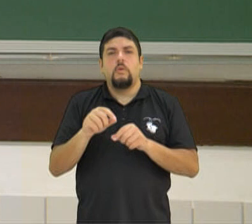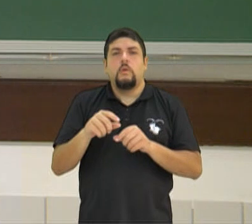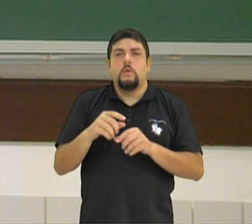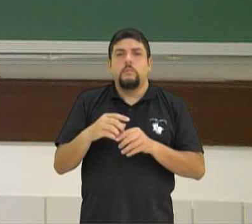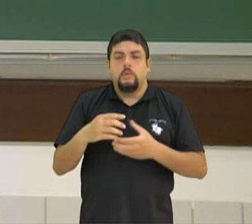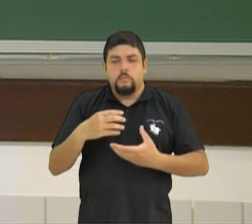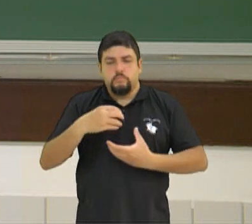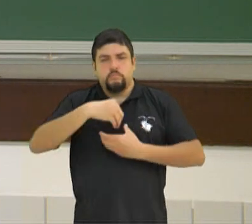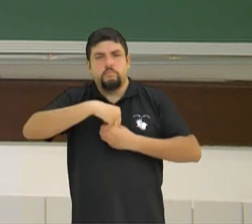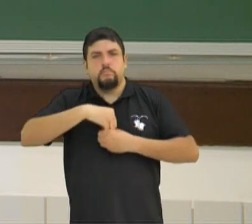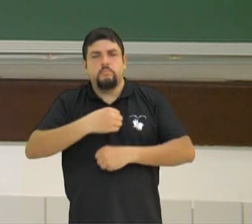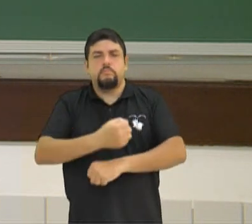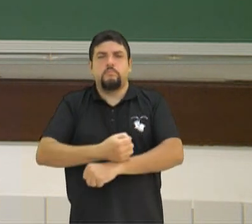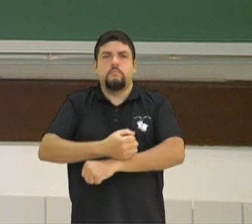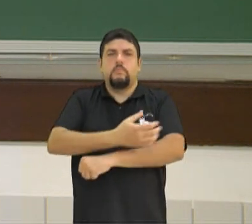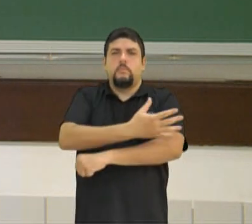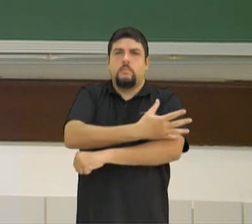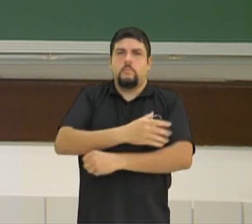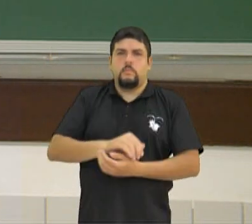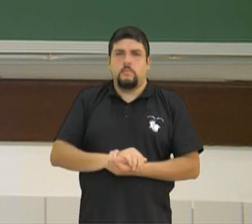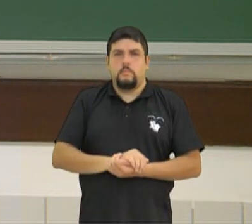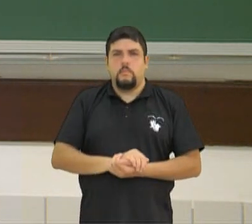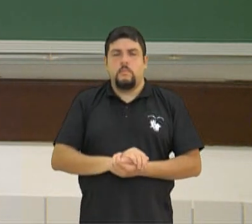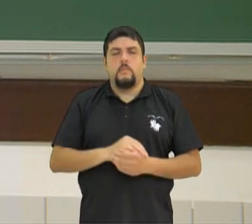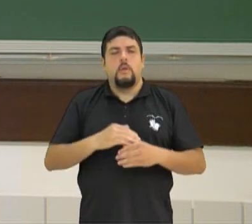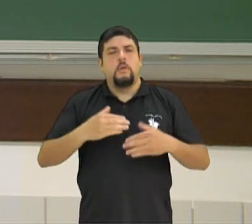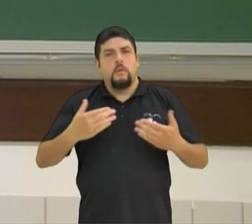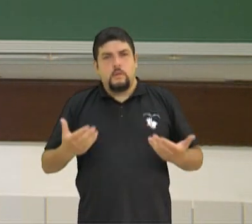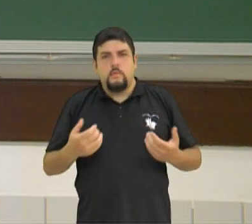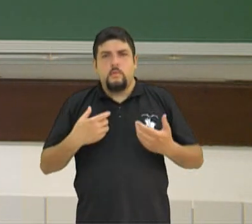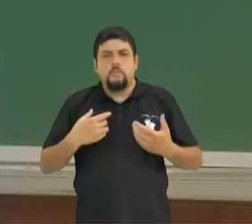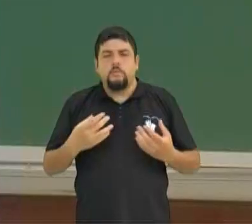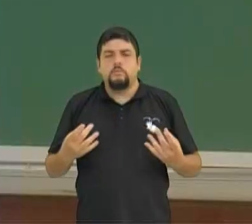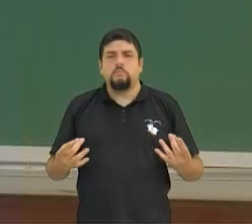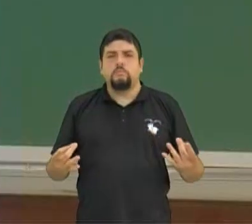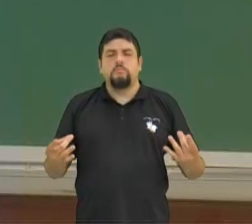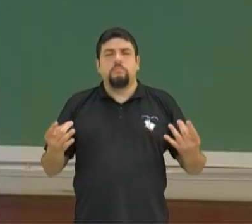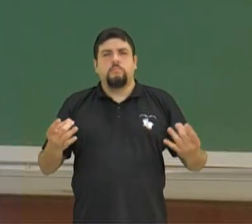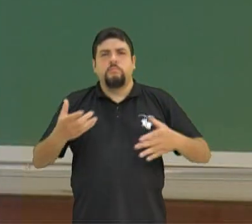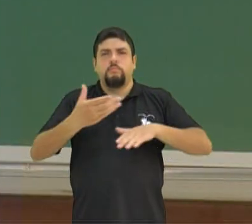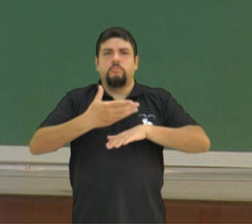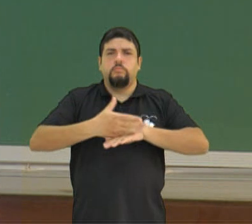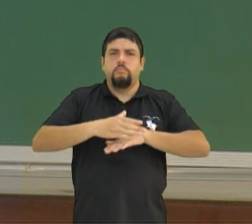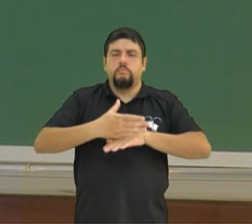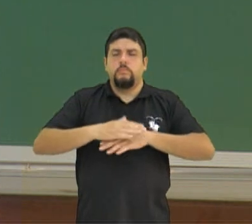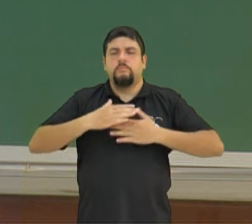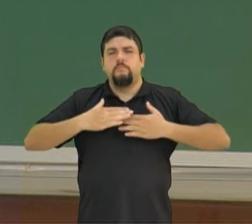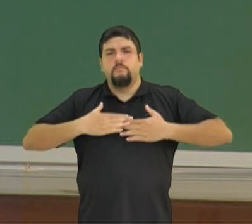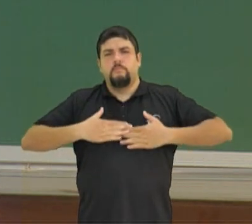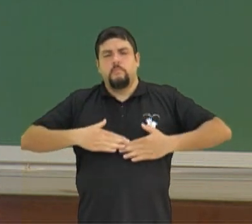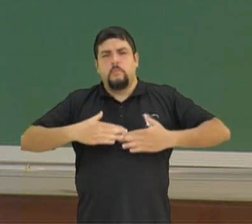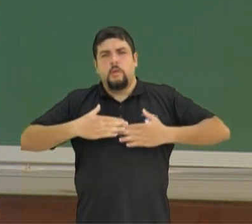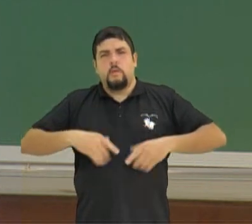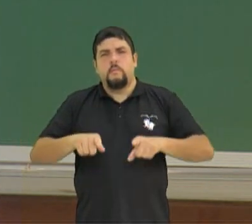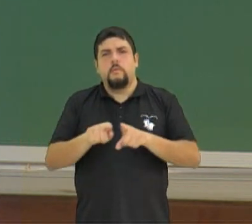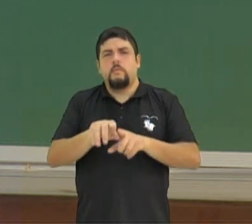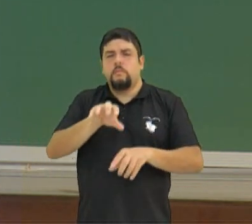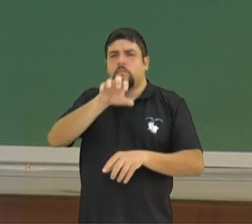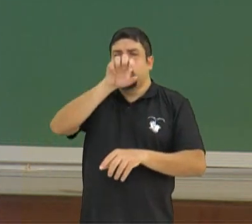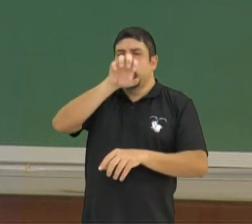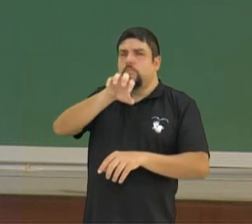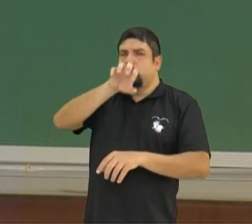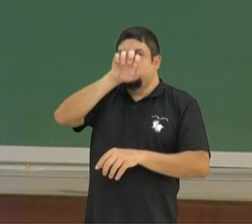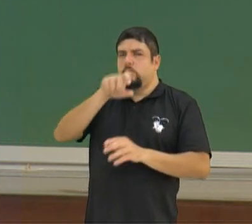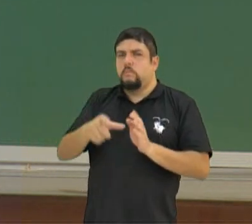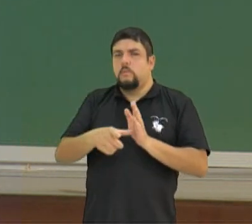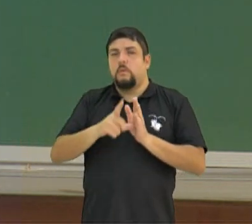emoções, trabalhar as emoções. Por isso, essa tranquilidade, essa prática da respiração bem presente ali no texto instrucional